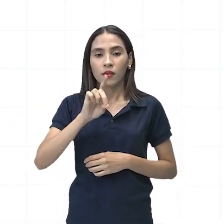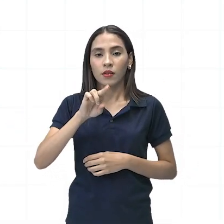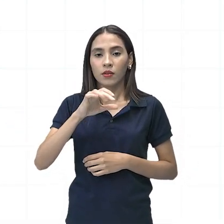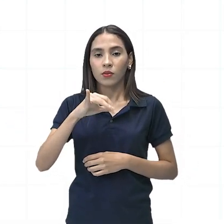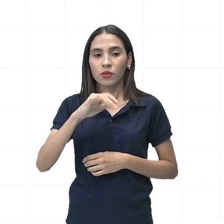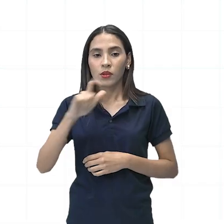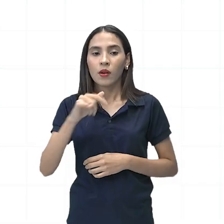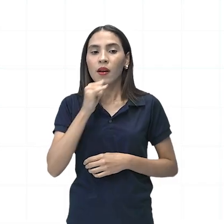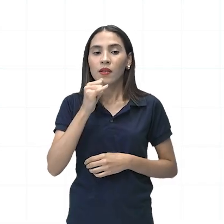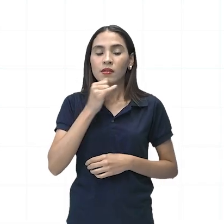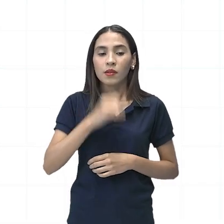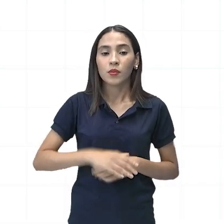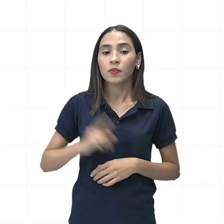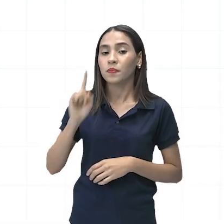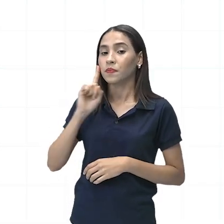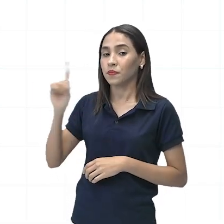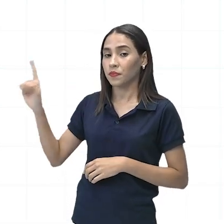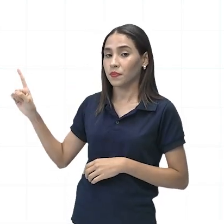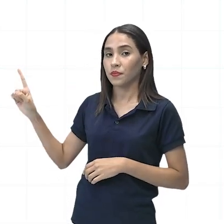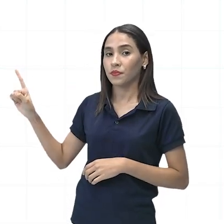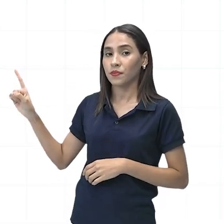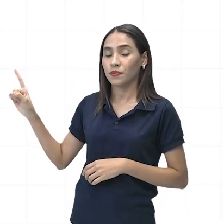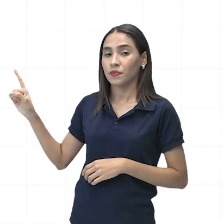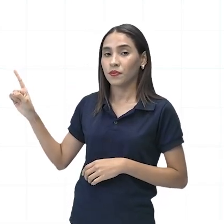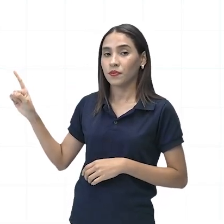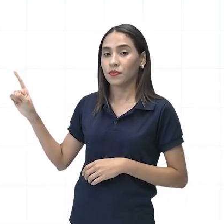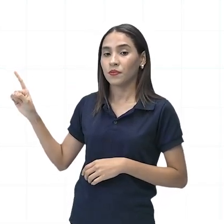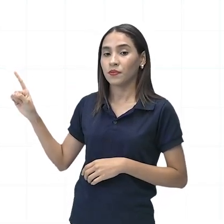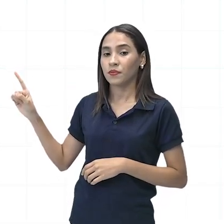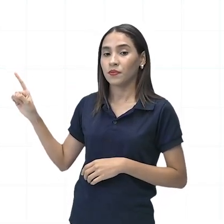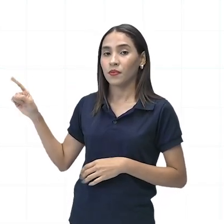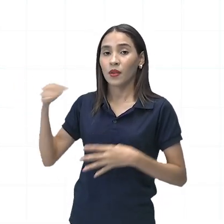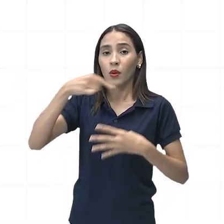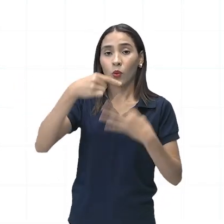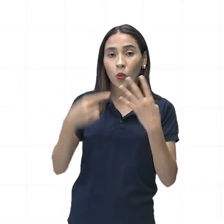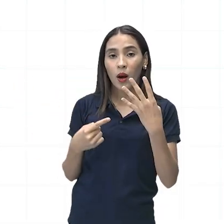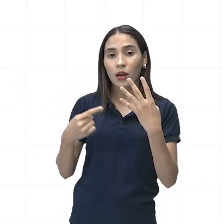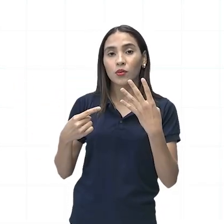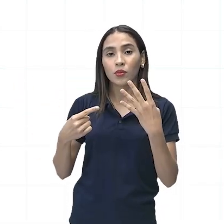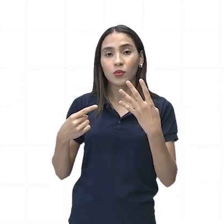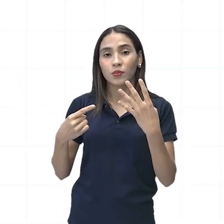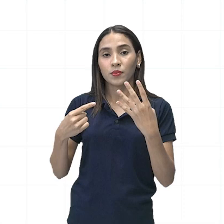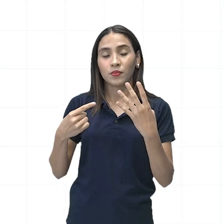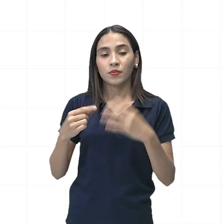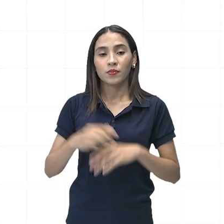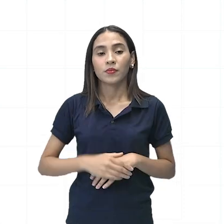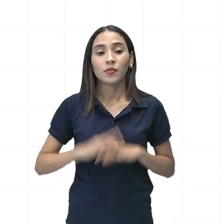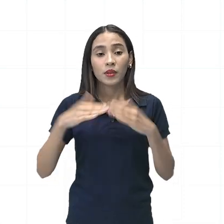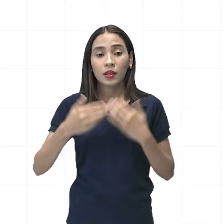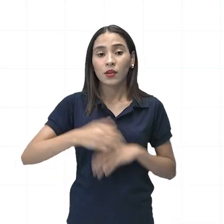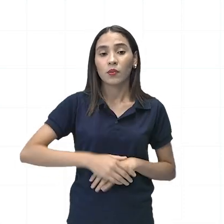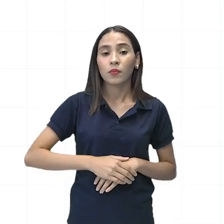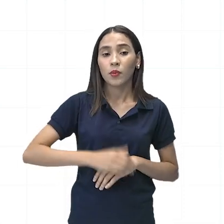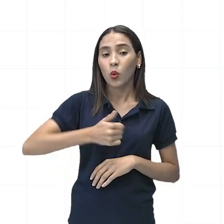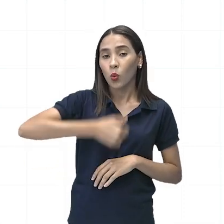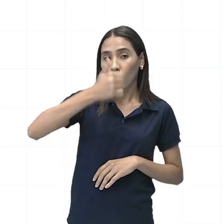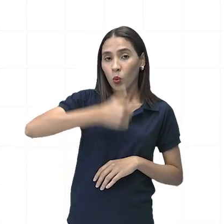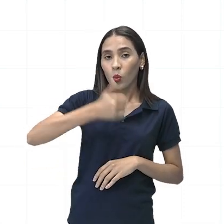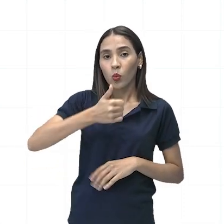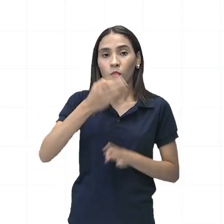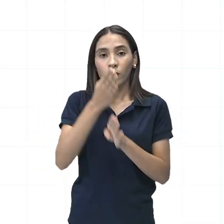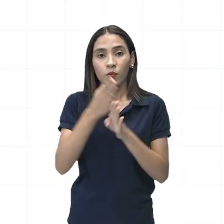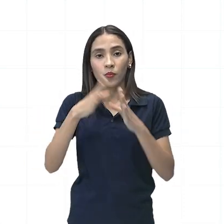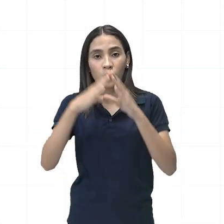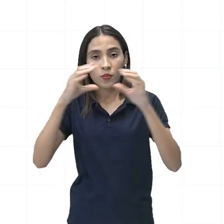1, metáfase 1, anáfase 1 e a telófase 1. Então, a meiose 1, ela é chamada